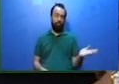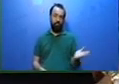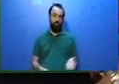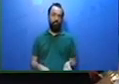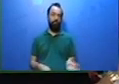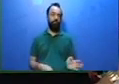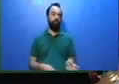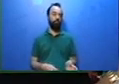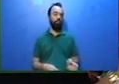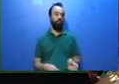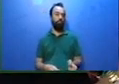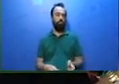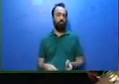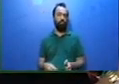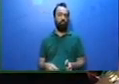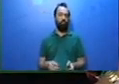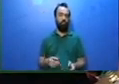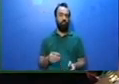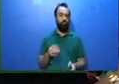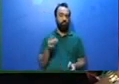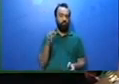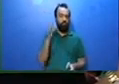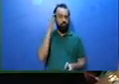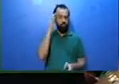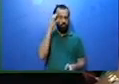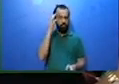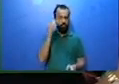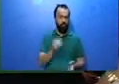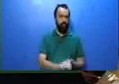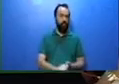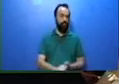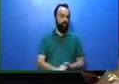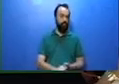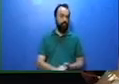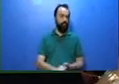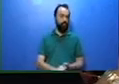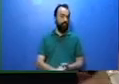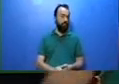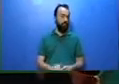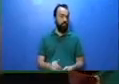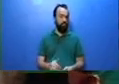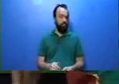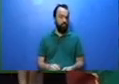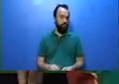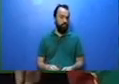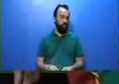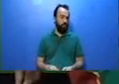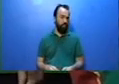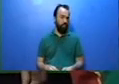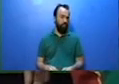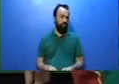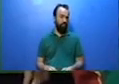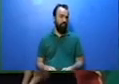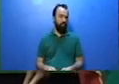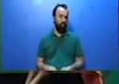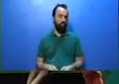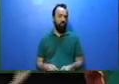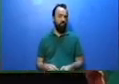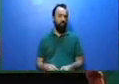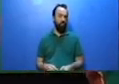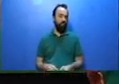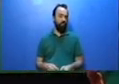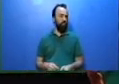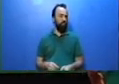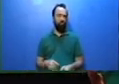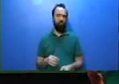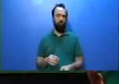Depois, tem o balãozinho com o ponto de interrogação. O personagem está com dúvidas, não entendeu, né?